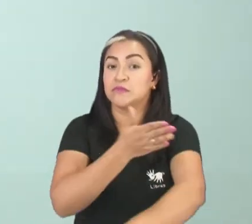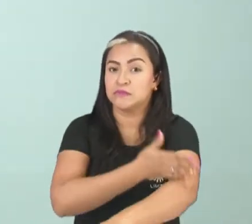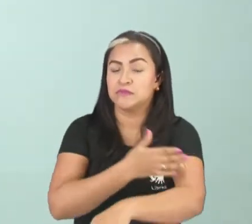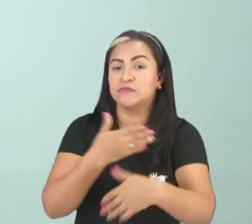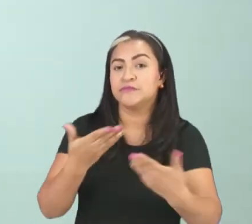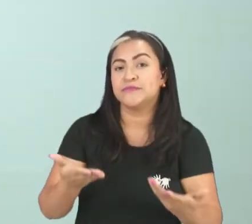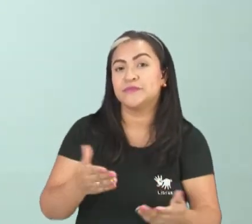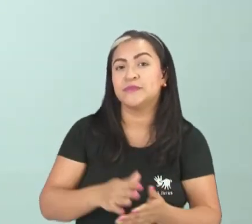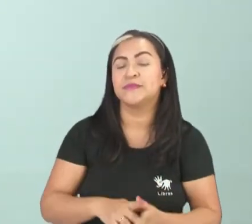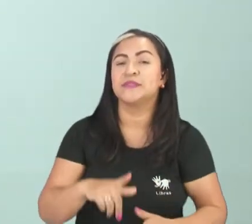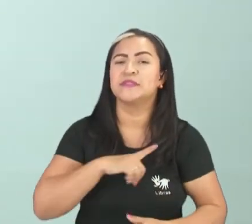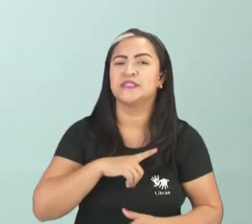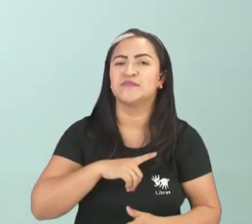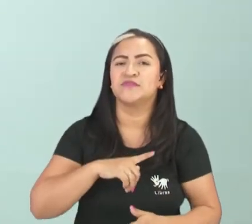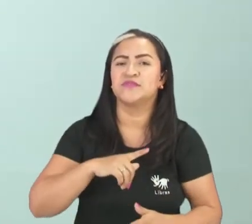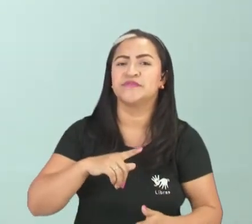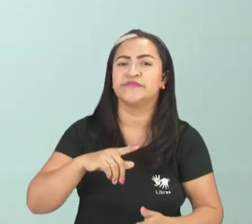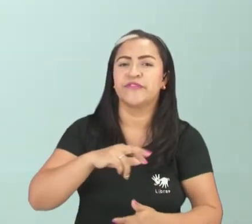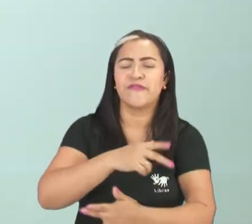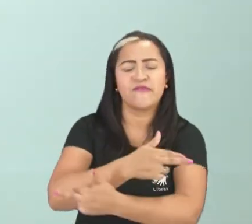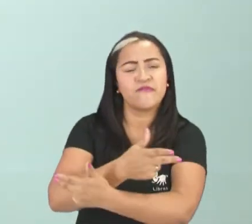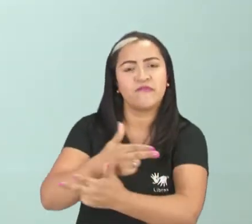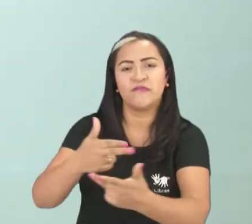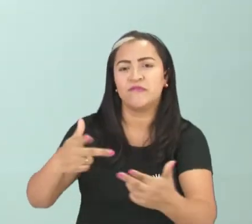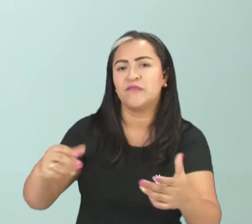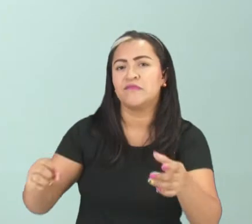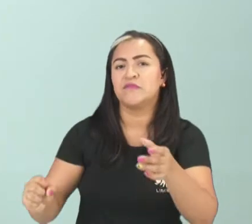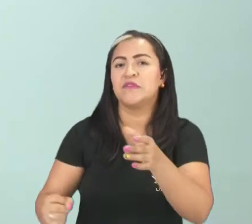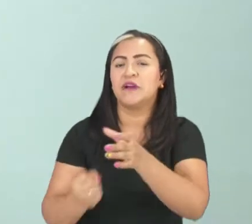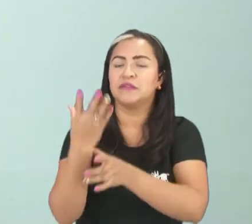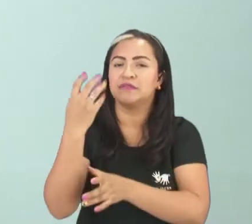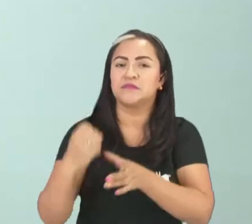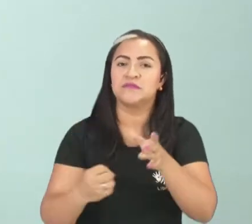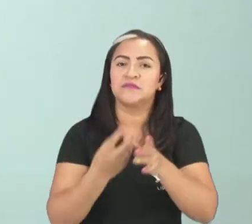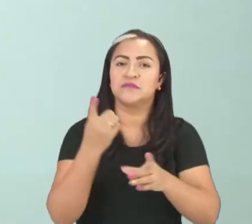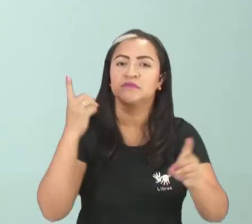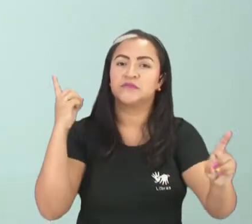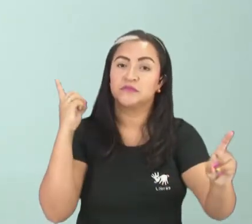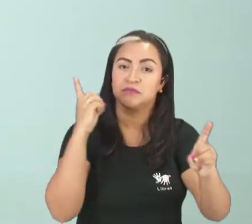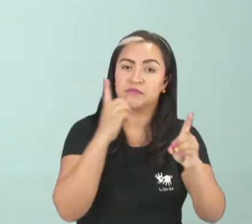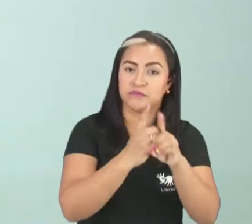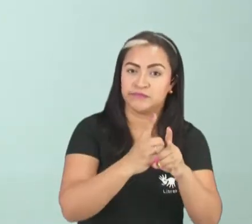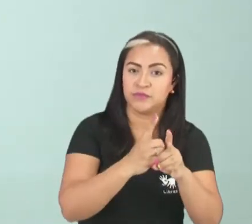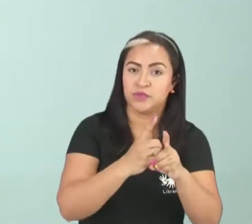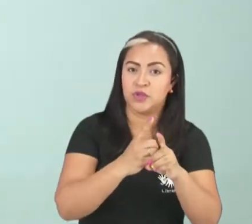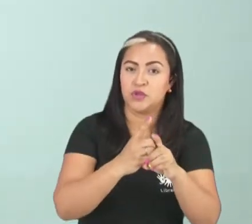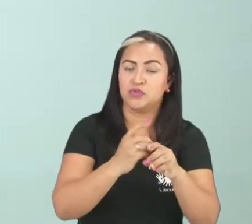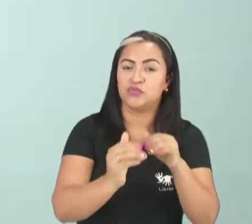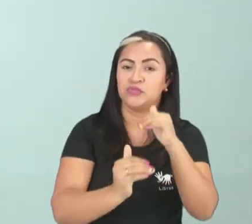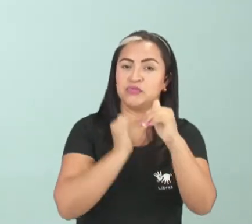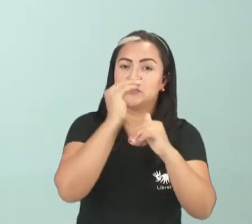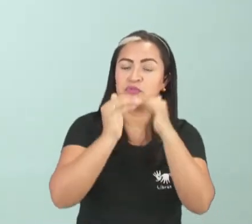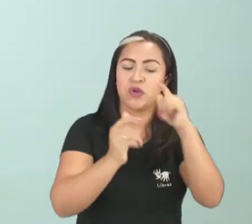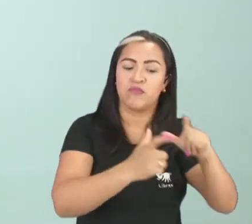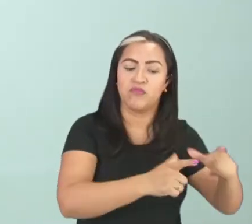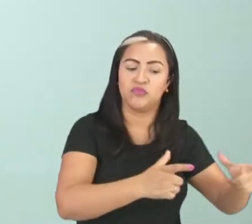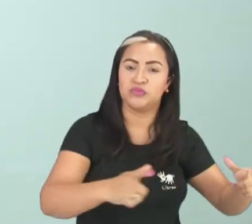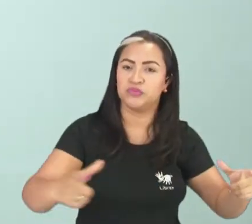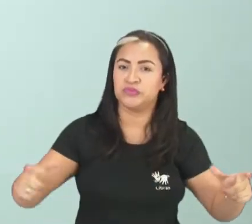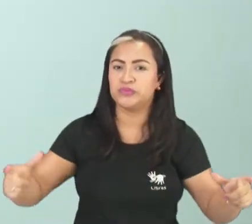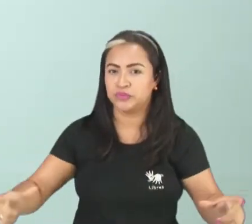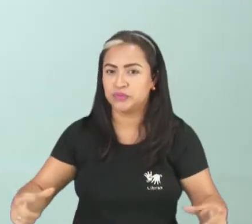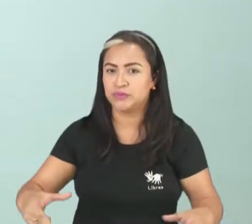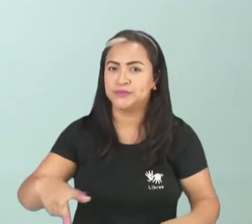nós temos vários acontecimentos, desde as descobertas marítimas, ali do crescimento de